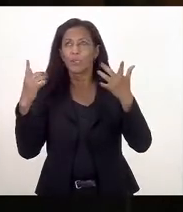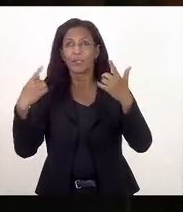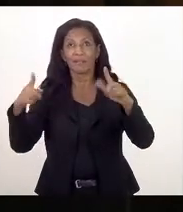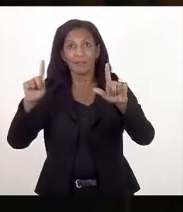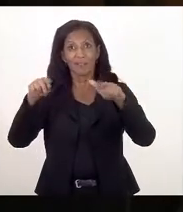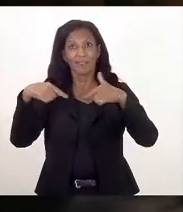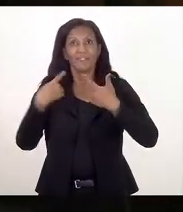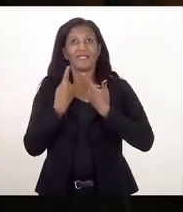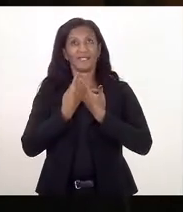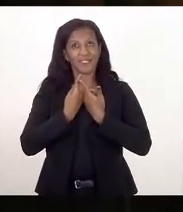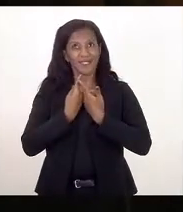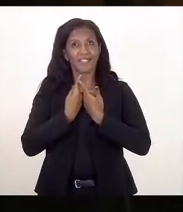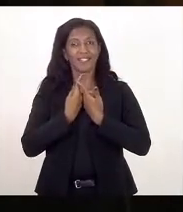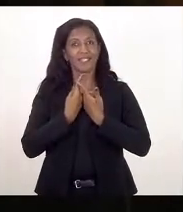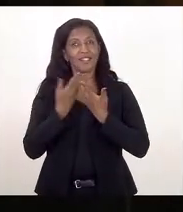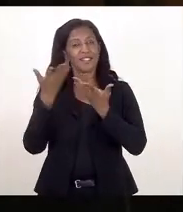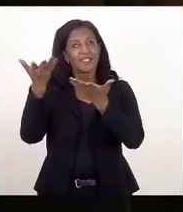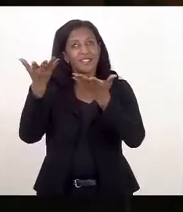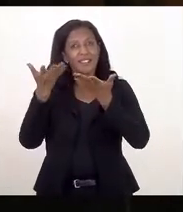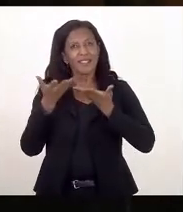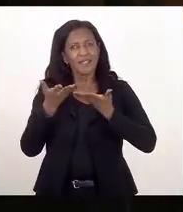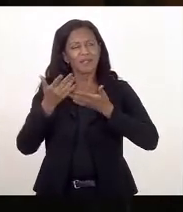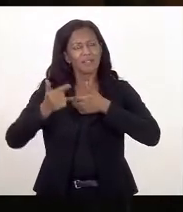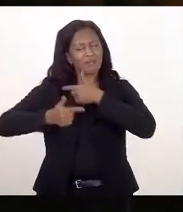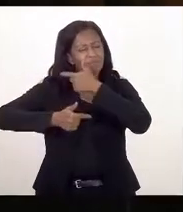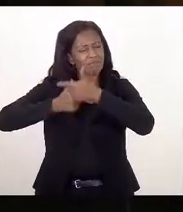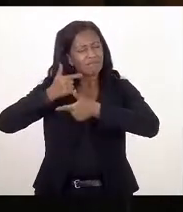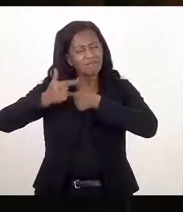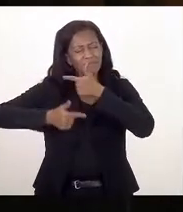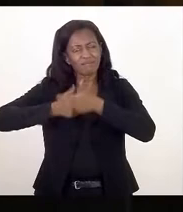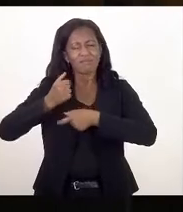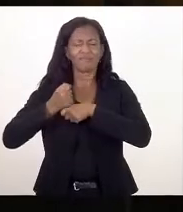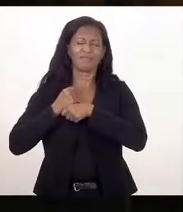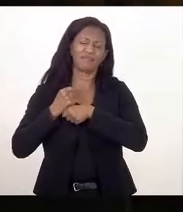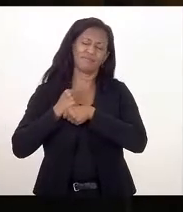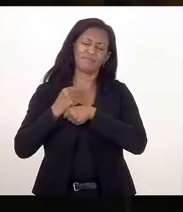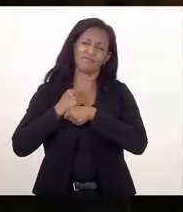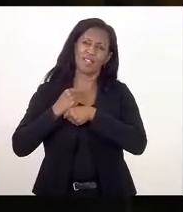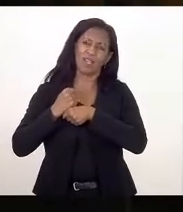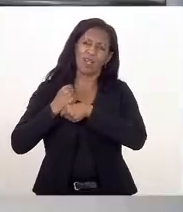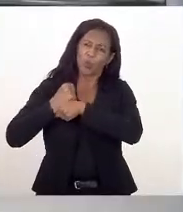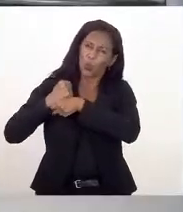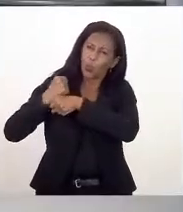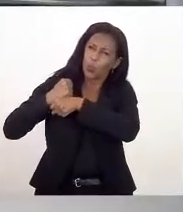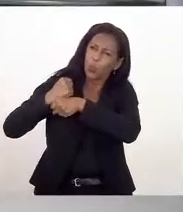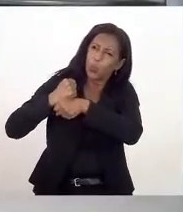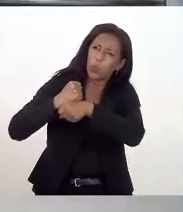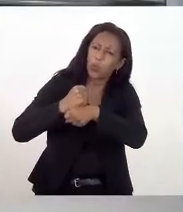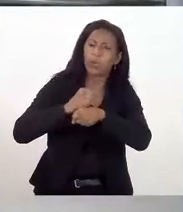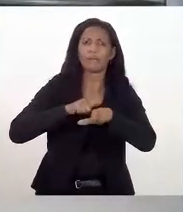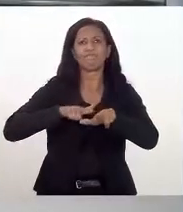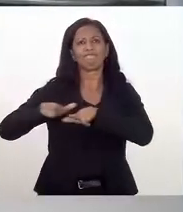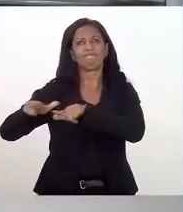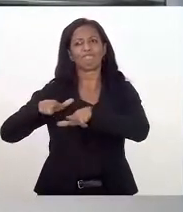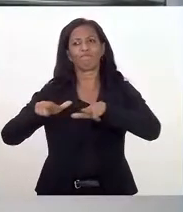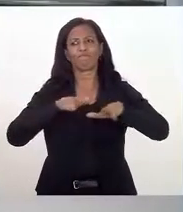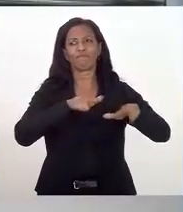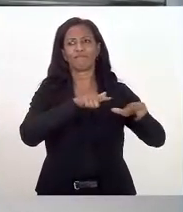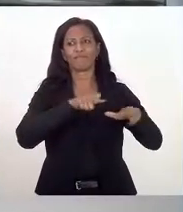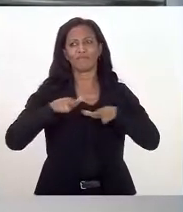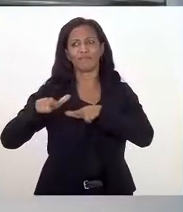vocês, que vêm no decorrer de anos e anos trabalhando